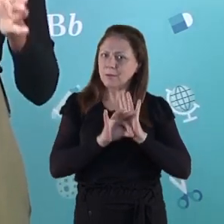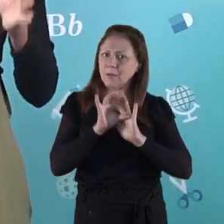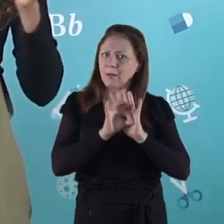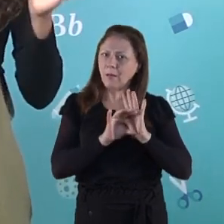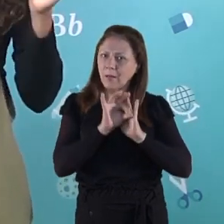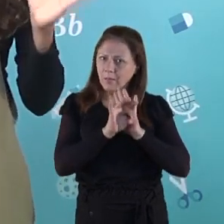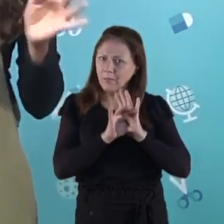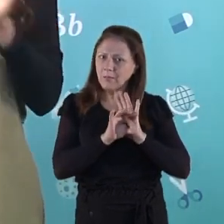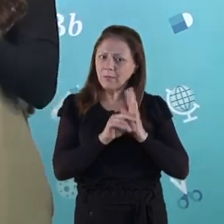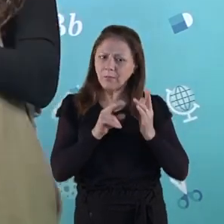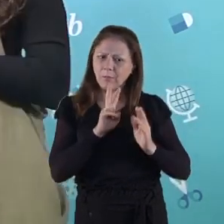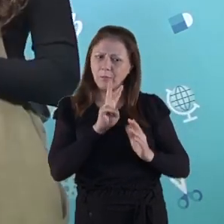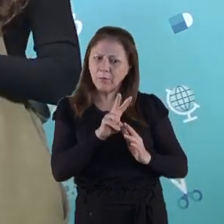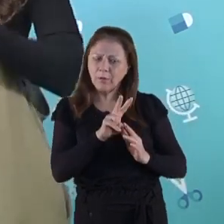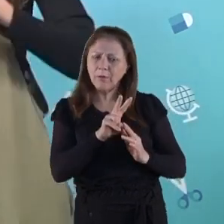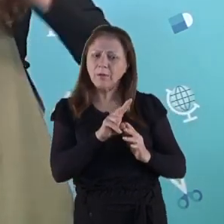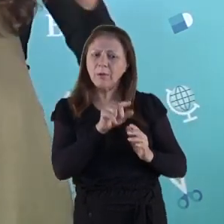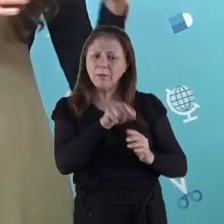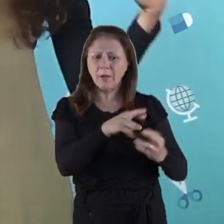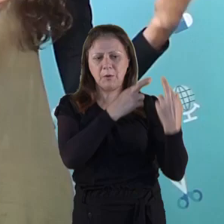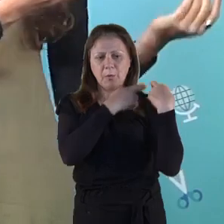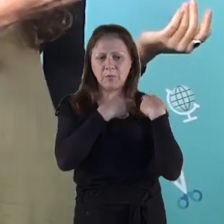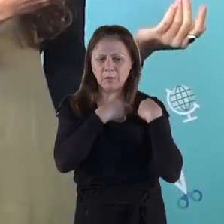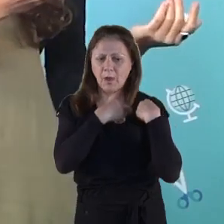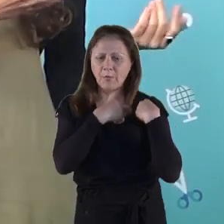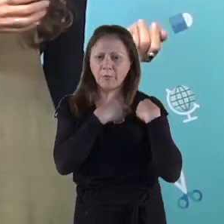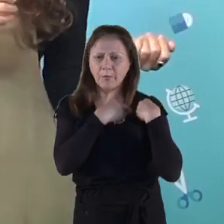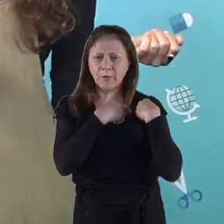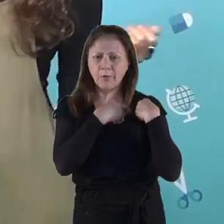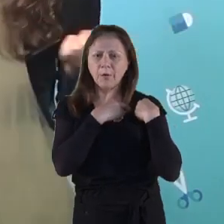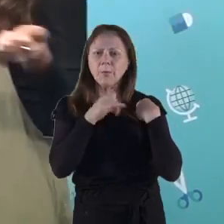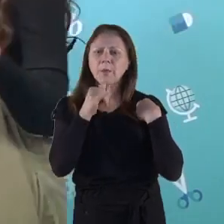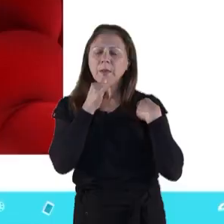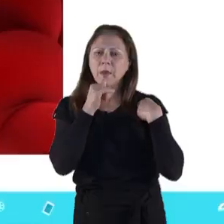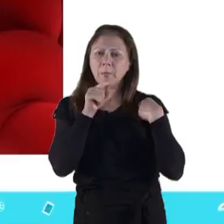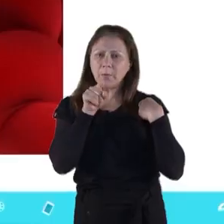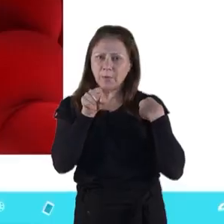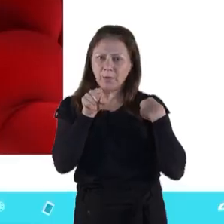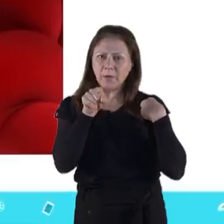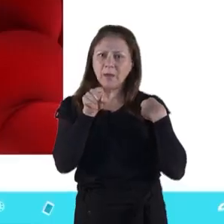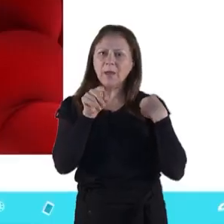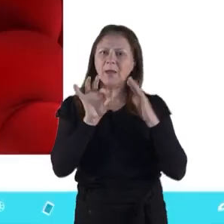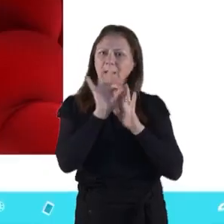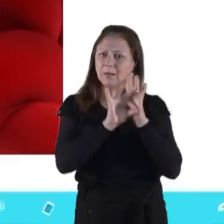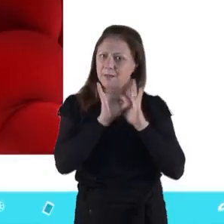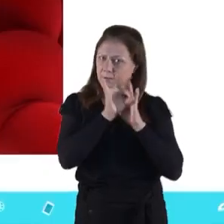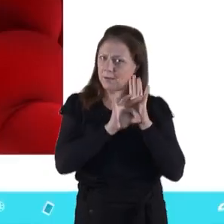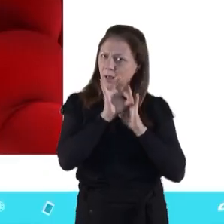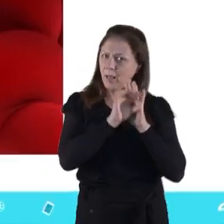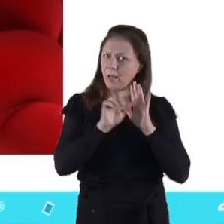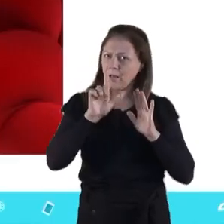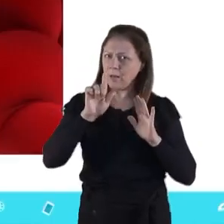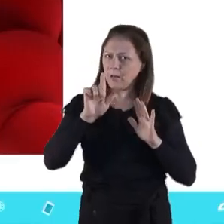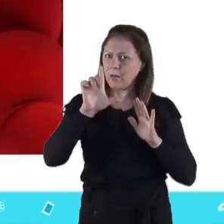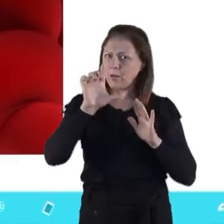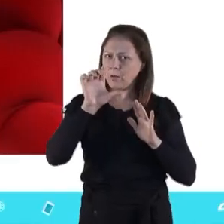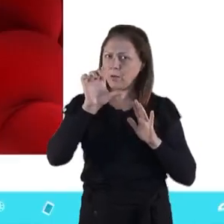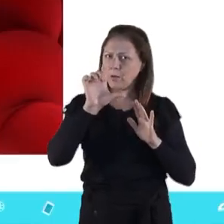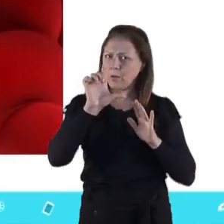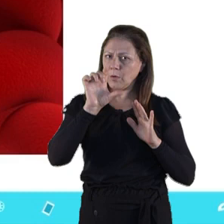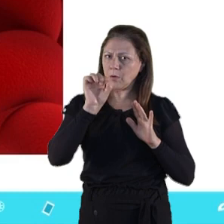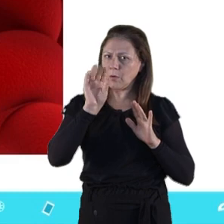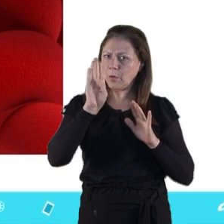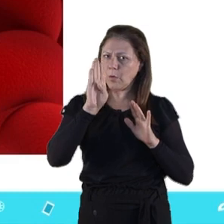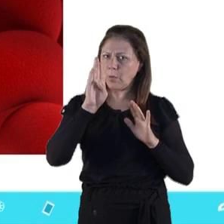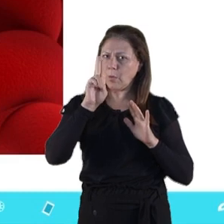o olho e falo, essa produz tal coisa e aquela produz outra coisa. Por exemplo, essa aqui, ó. Essa é um glóbulo vermelho, uma